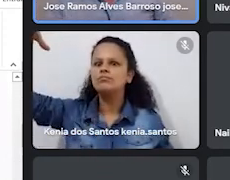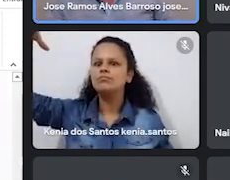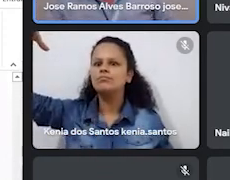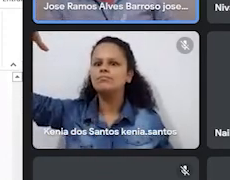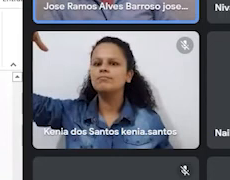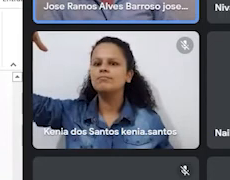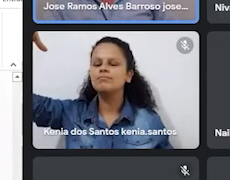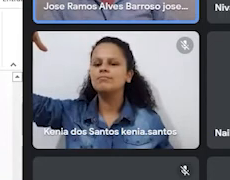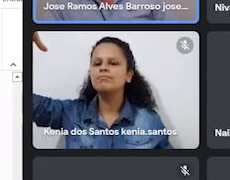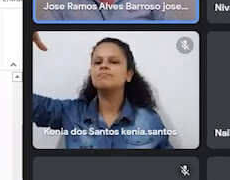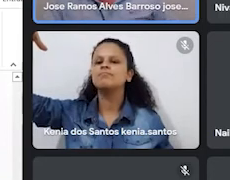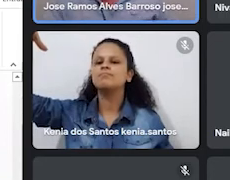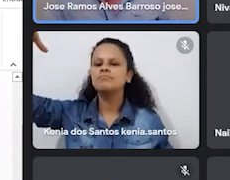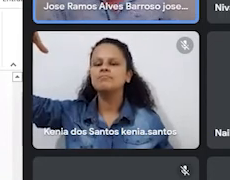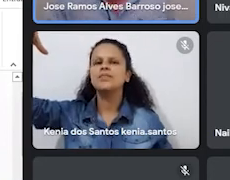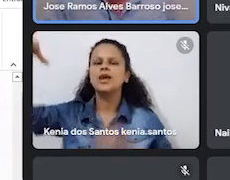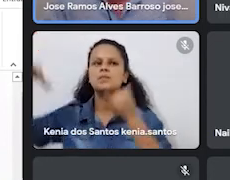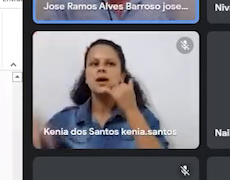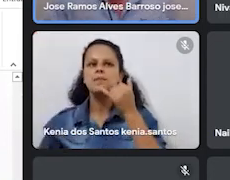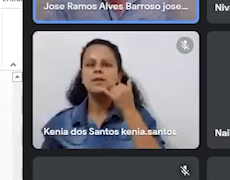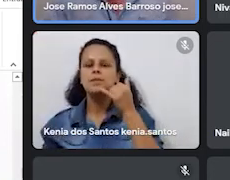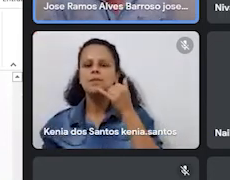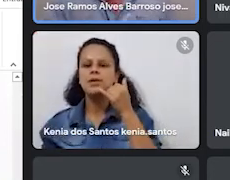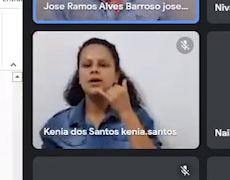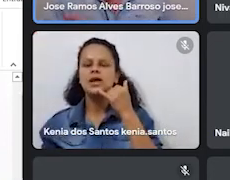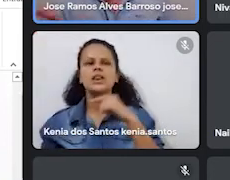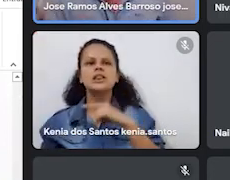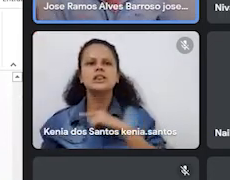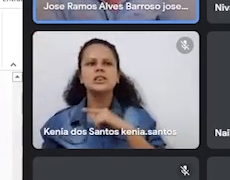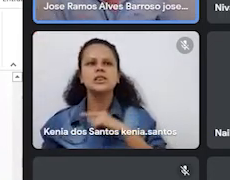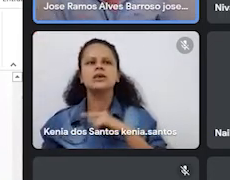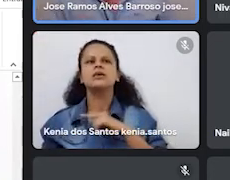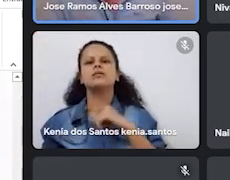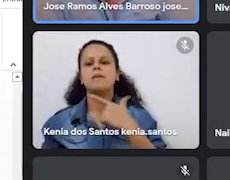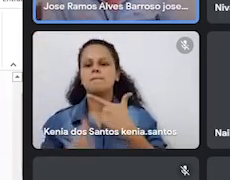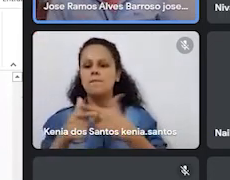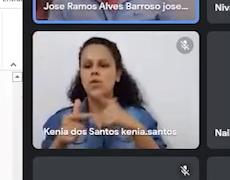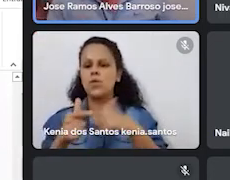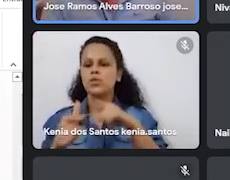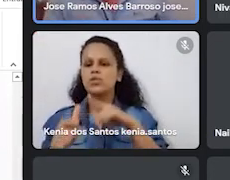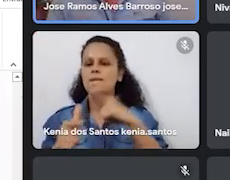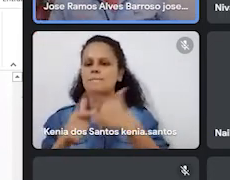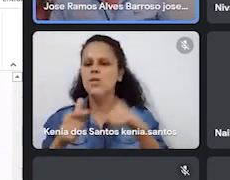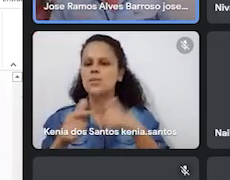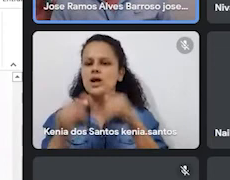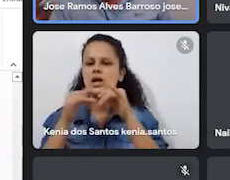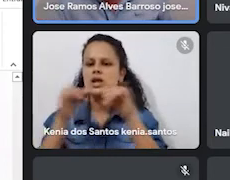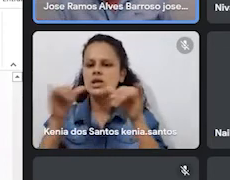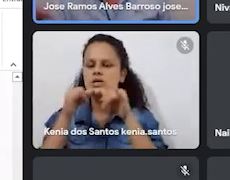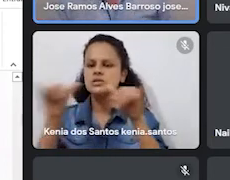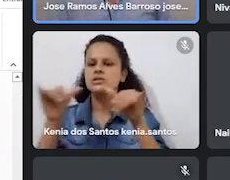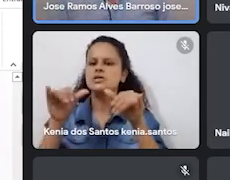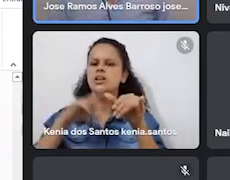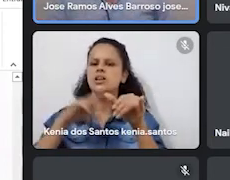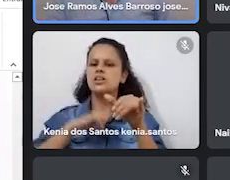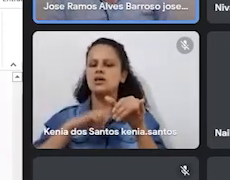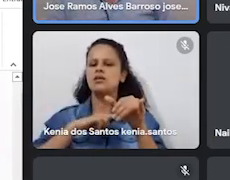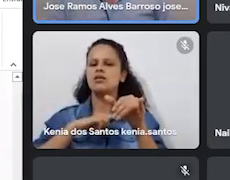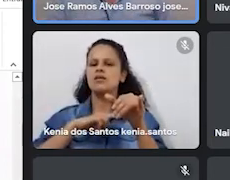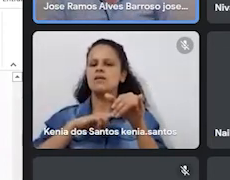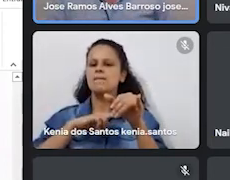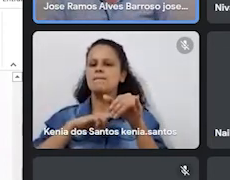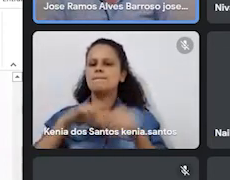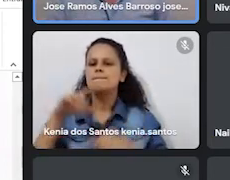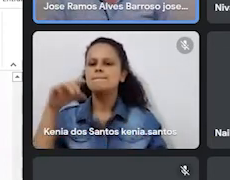Eles ligam para o sistema e falam assim, ó, teve uma interrupção de energia aí de